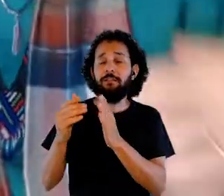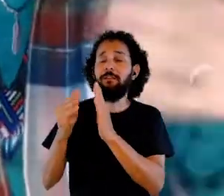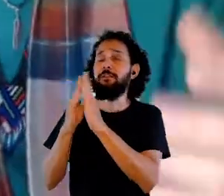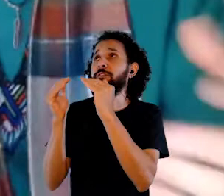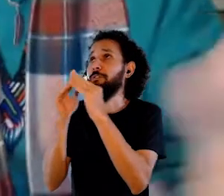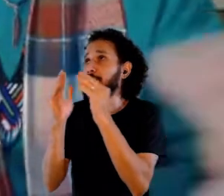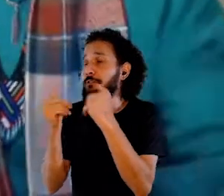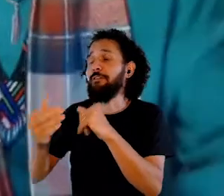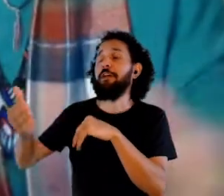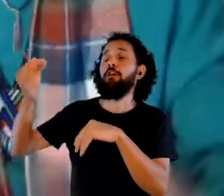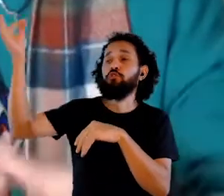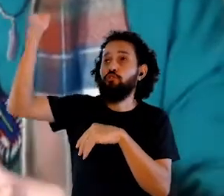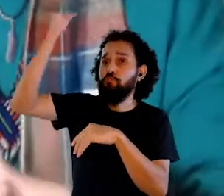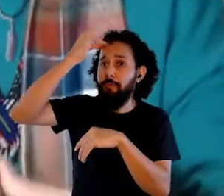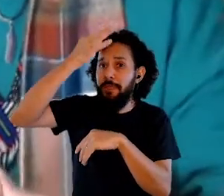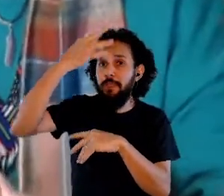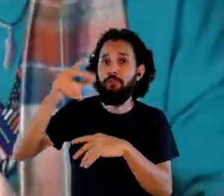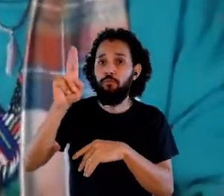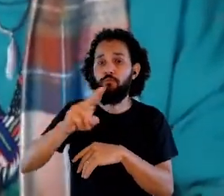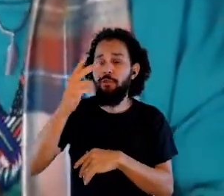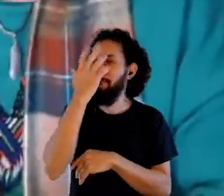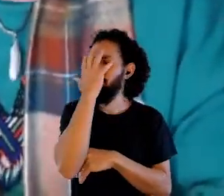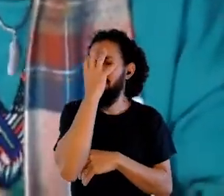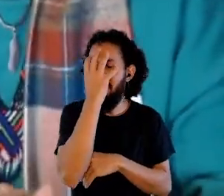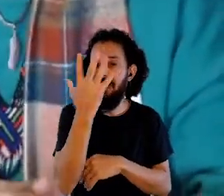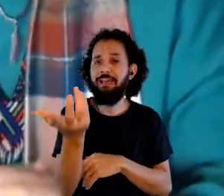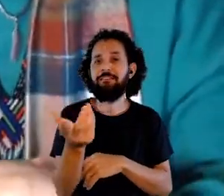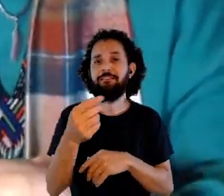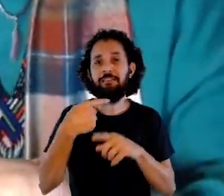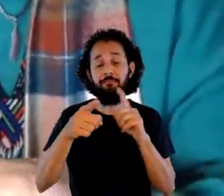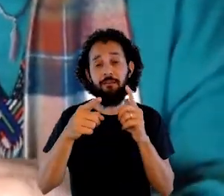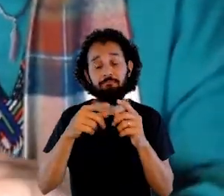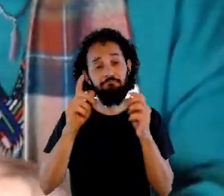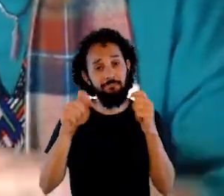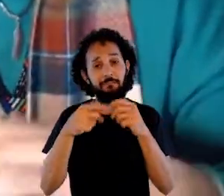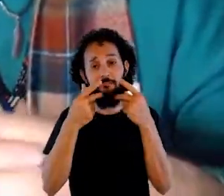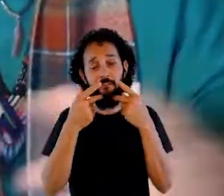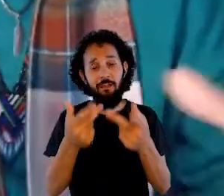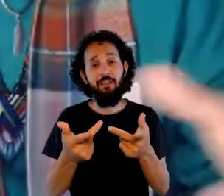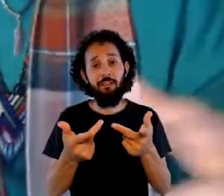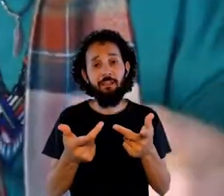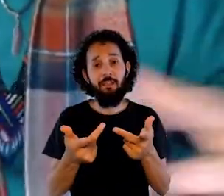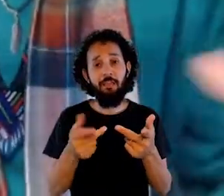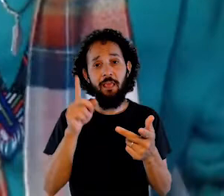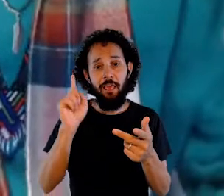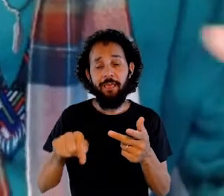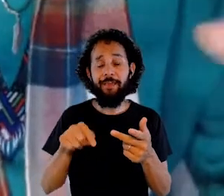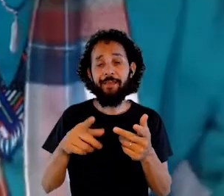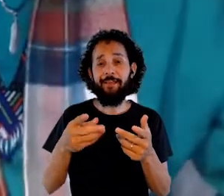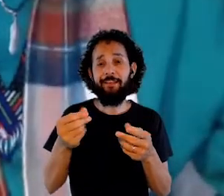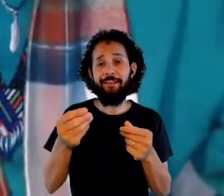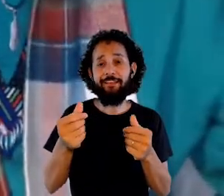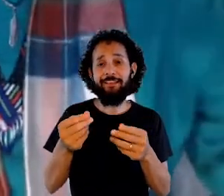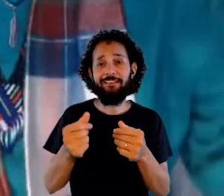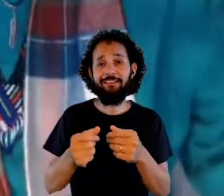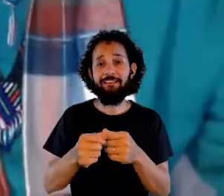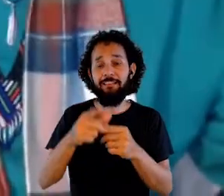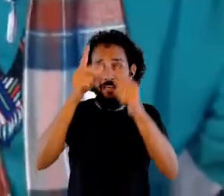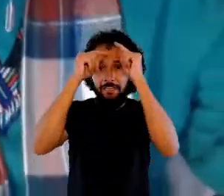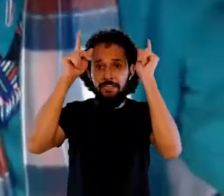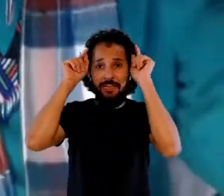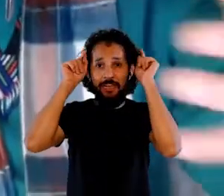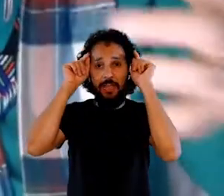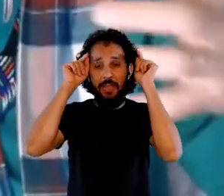usavam máscaras, então, mas a gente pode dizer que foi lá na Grécia que a coisa começou realmente,